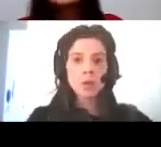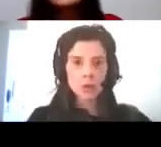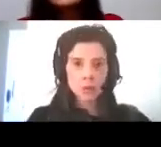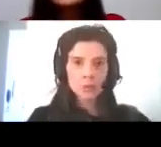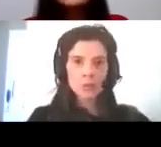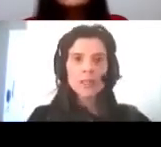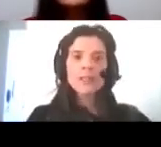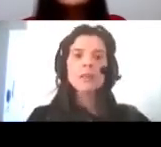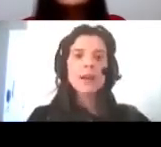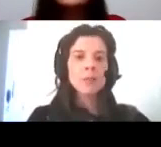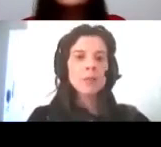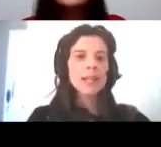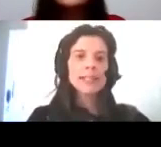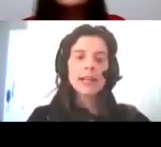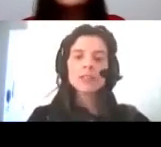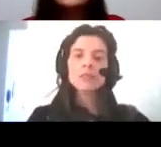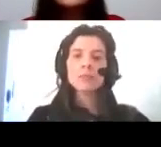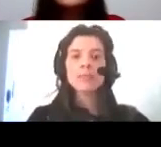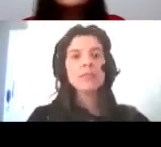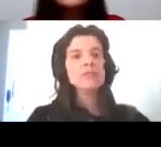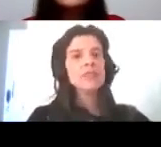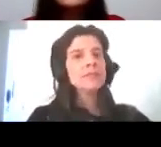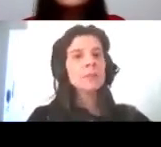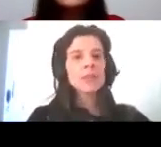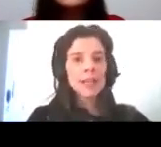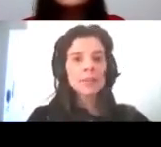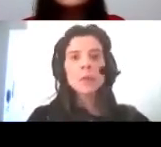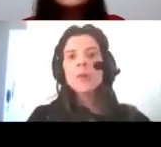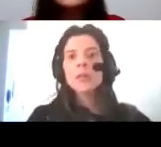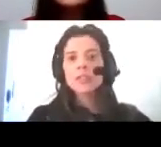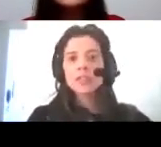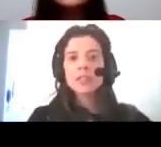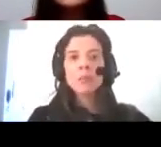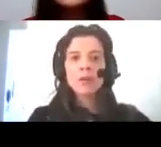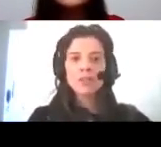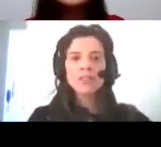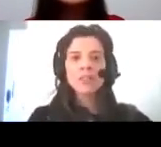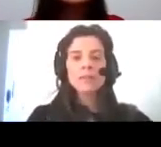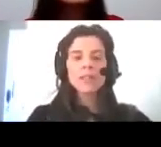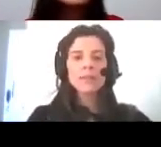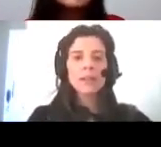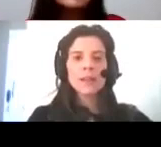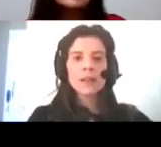bairro todo. Então, a moralidade é um dos princípios que a gente tem que ficar muito atento, porque a gente não pode